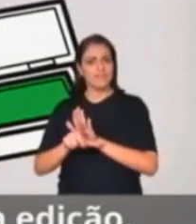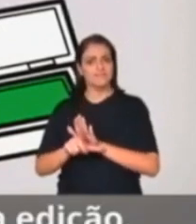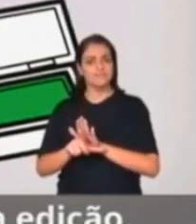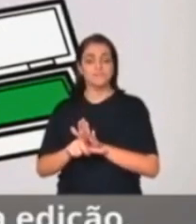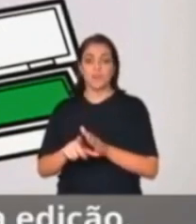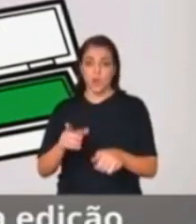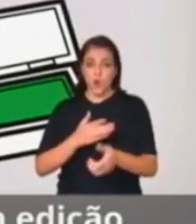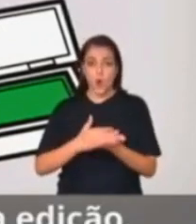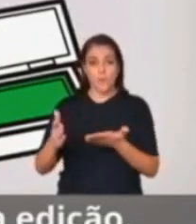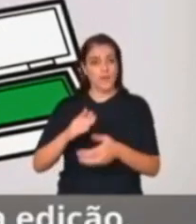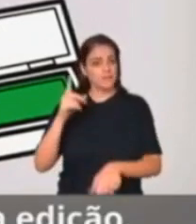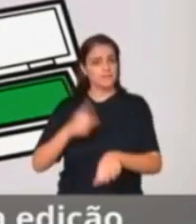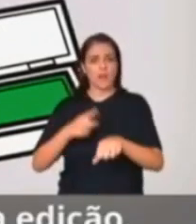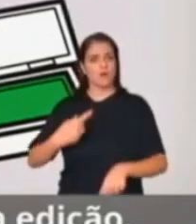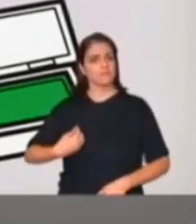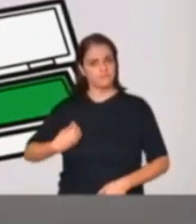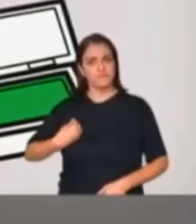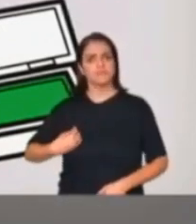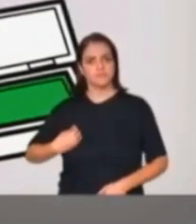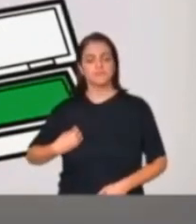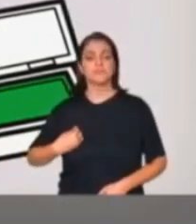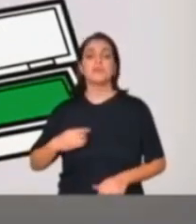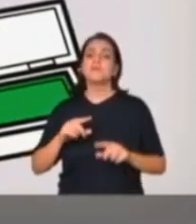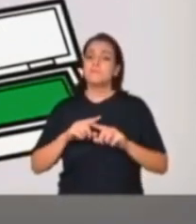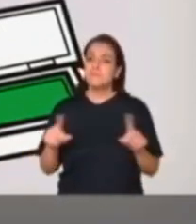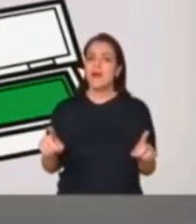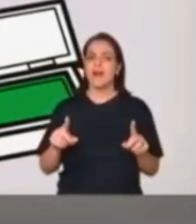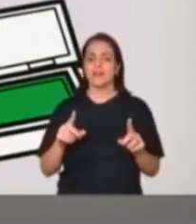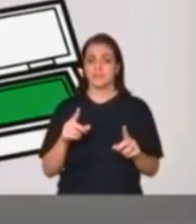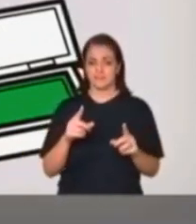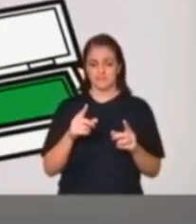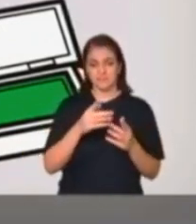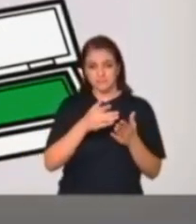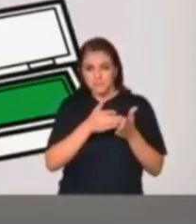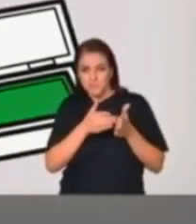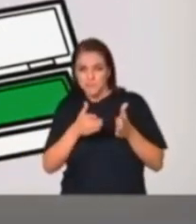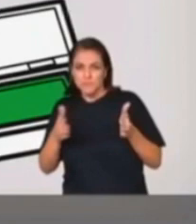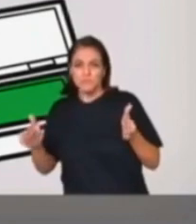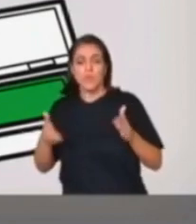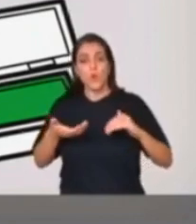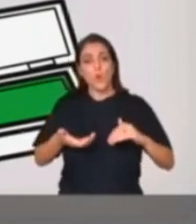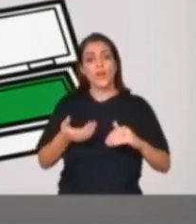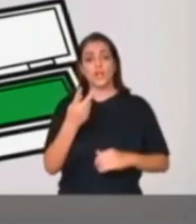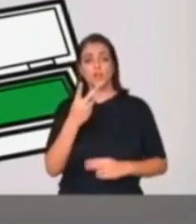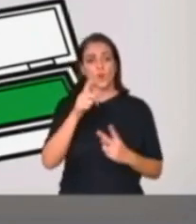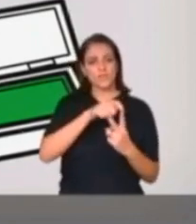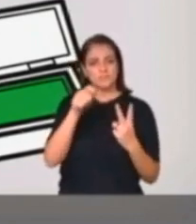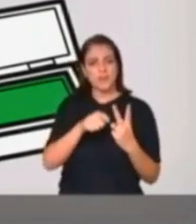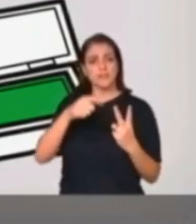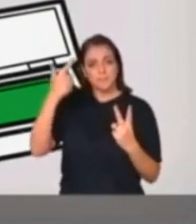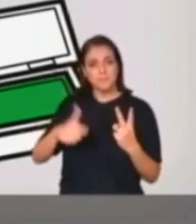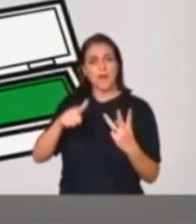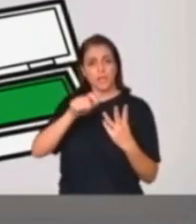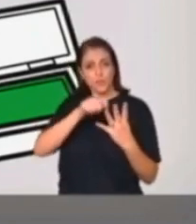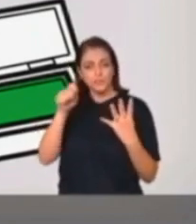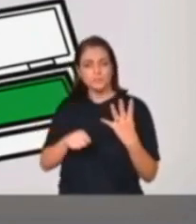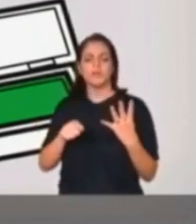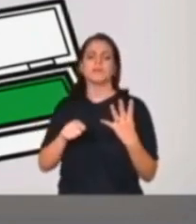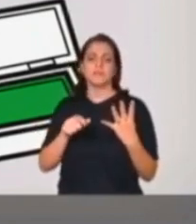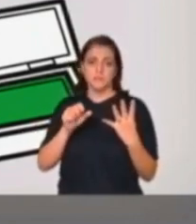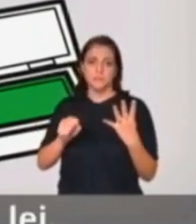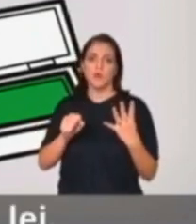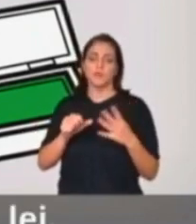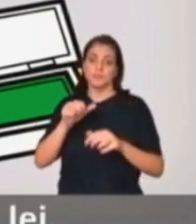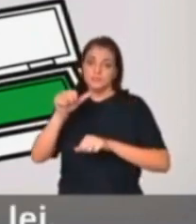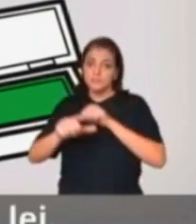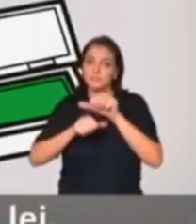de lei passa a valer imediatamente Depois da sua edição Mas a partir dessa data o congresso tem dois meses prorrogáveis por mais dois para